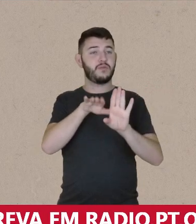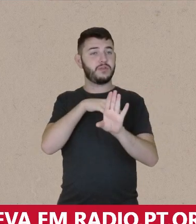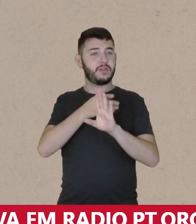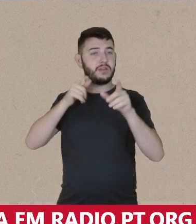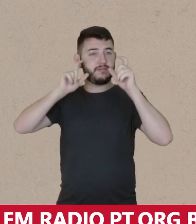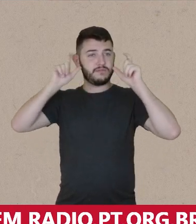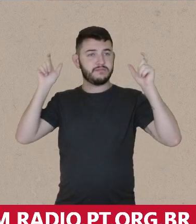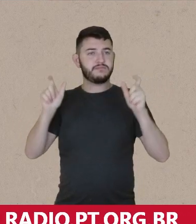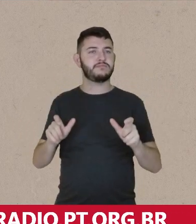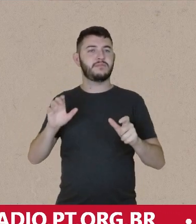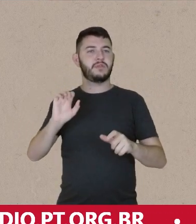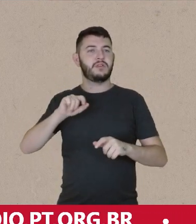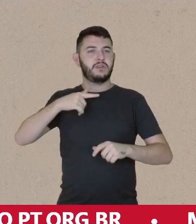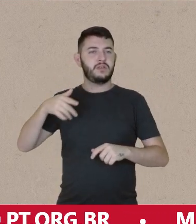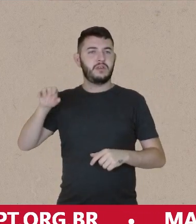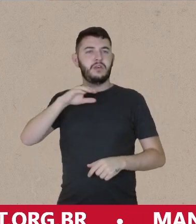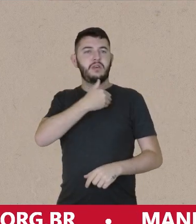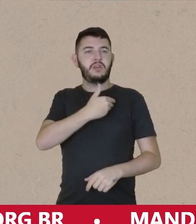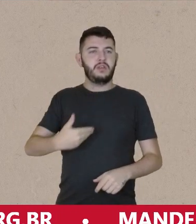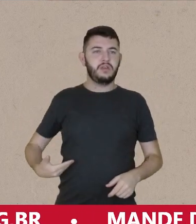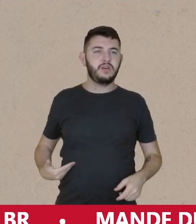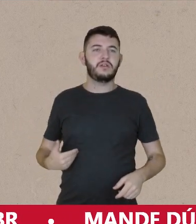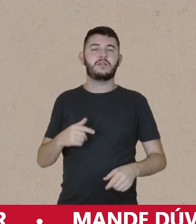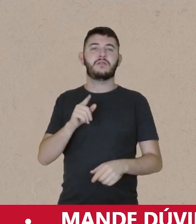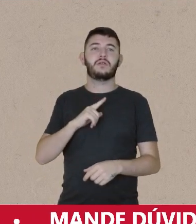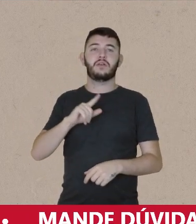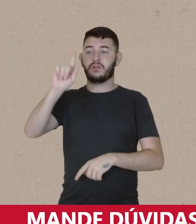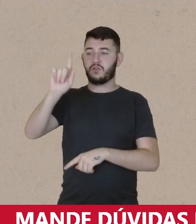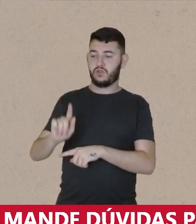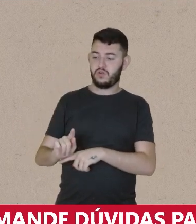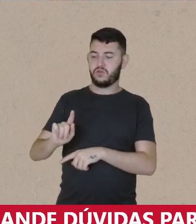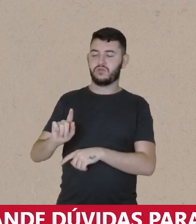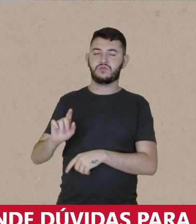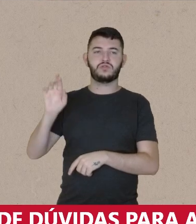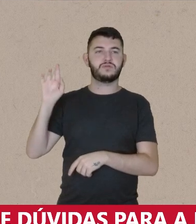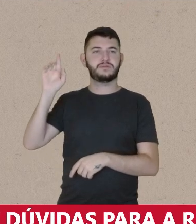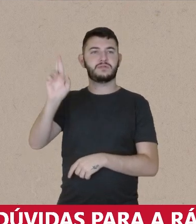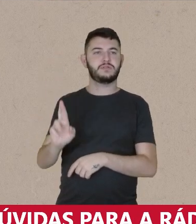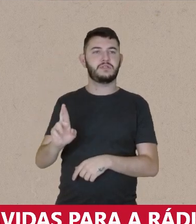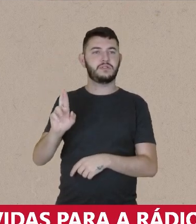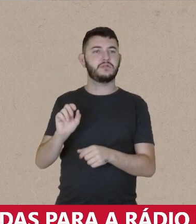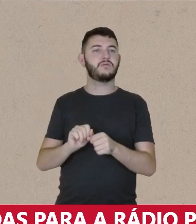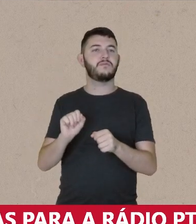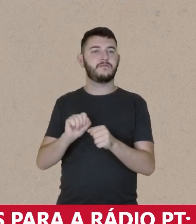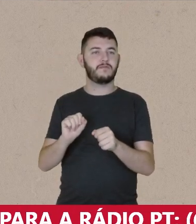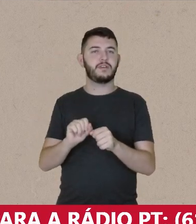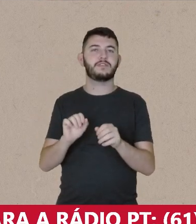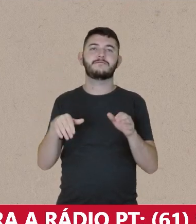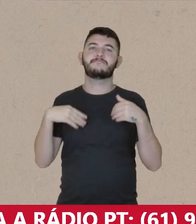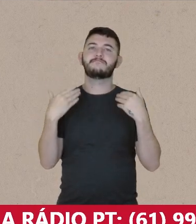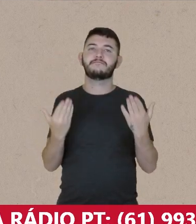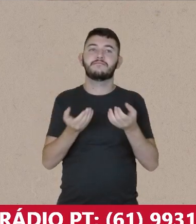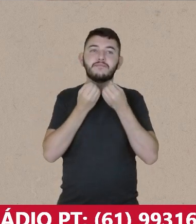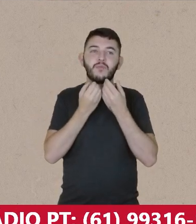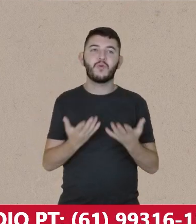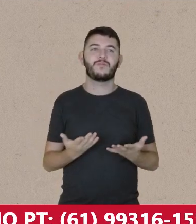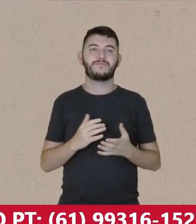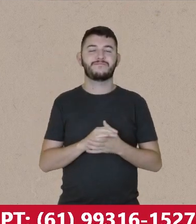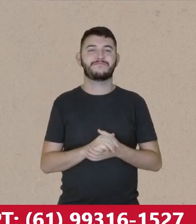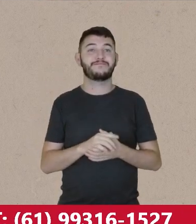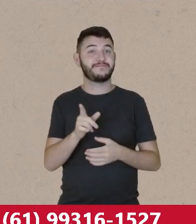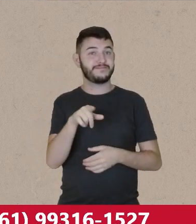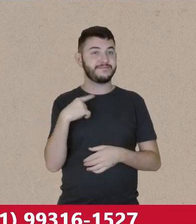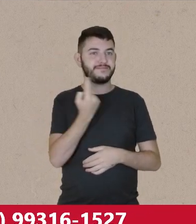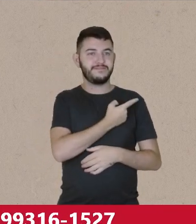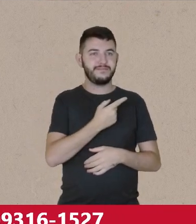detrás de cada ação pública que um determinado gestor do momento faz. Bom, nós